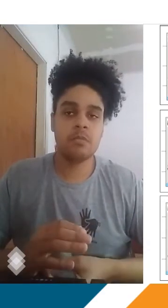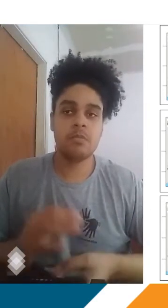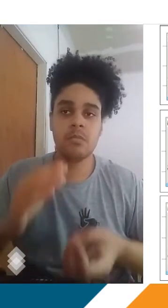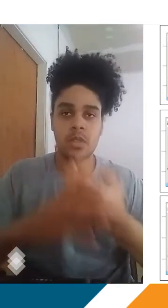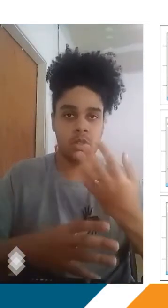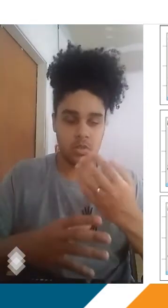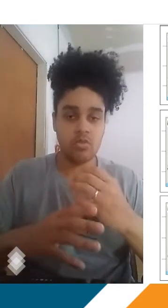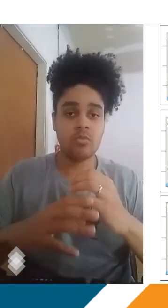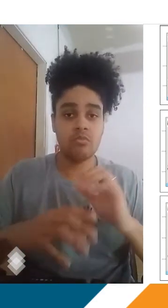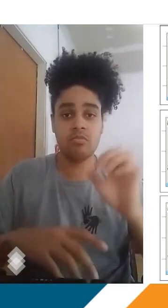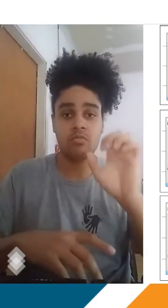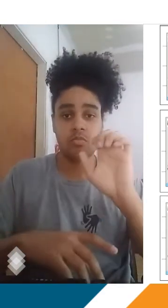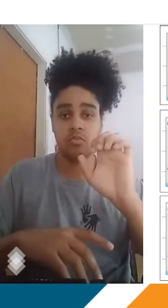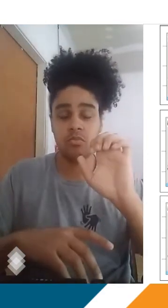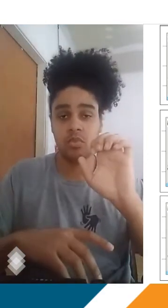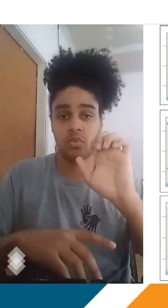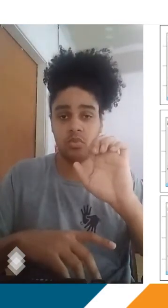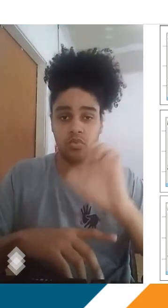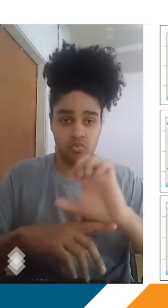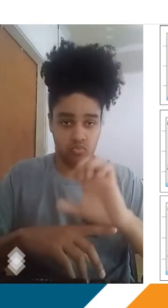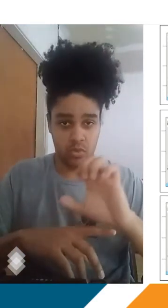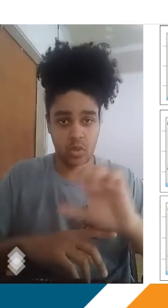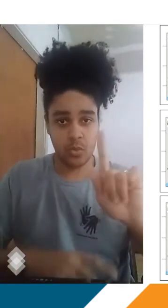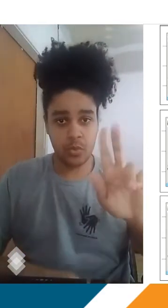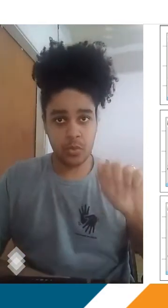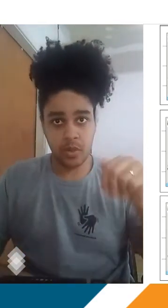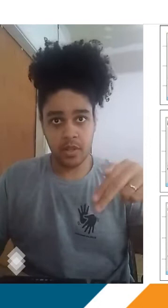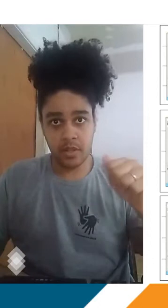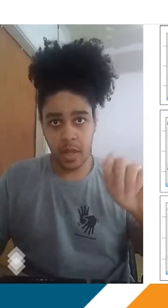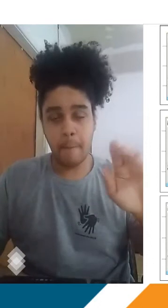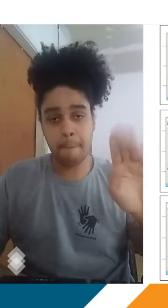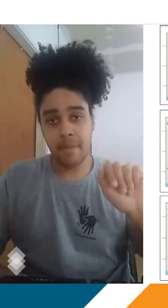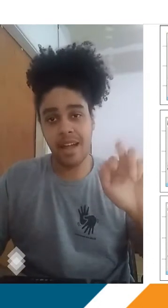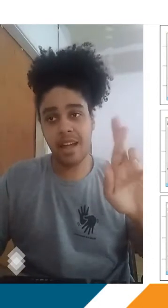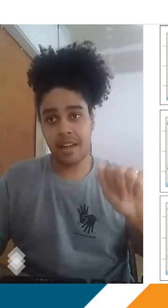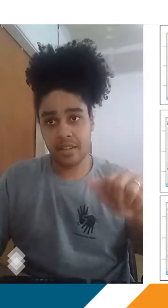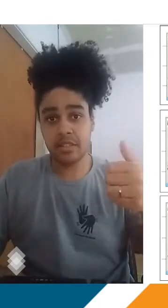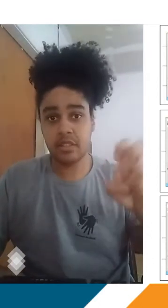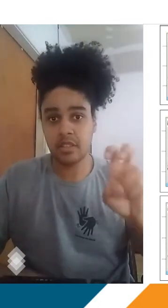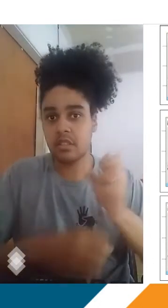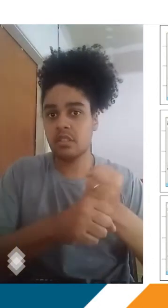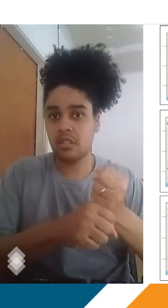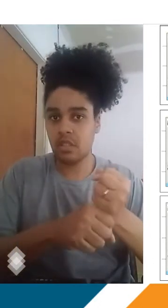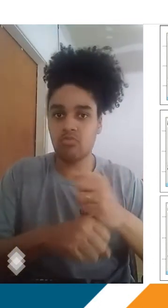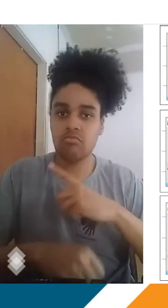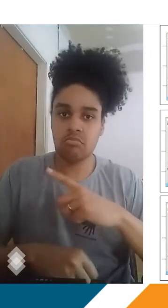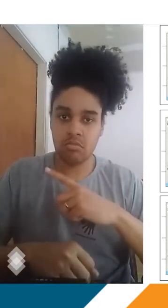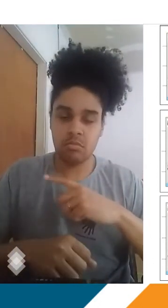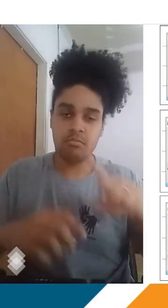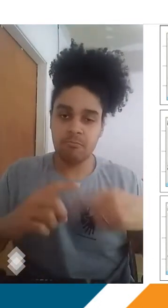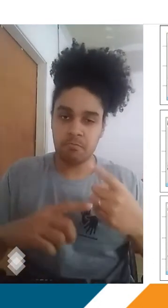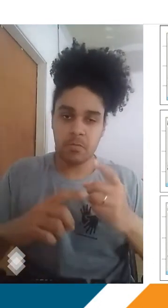e a criação do Estado da Guanabara, que vai durar de 60 a 75, 15 anos. Em